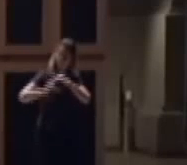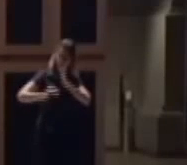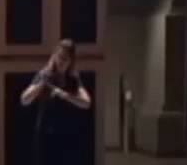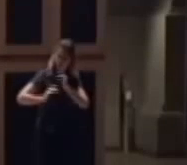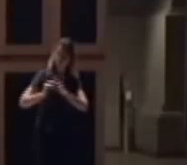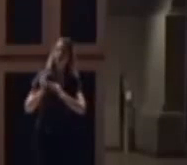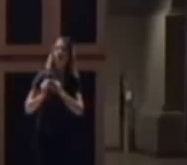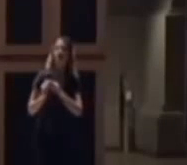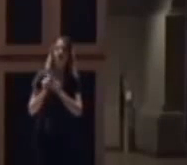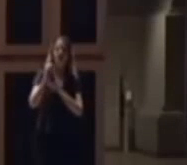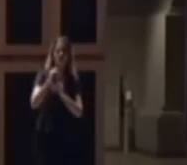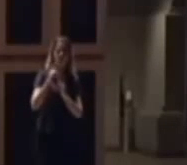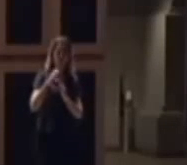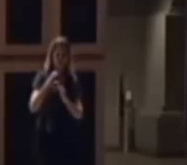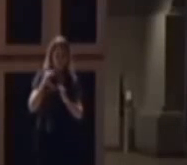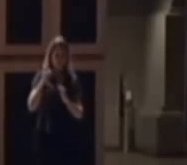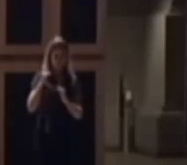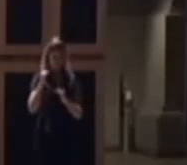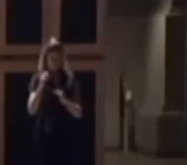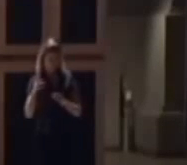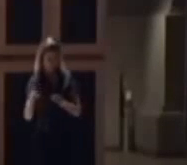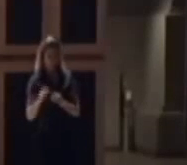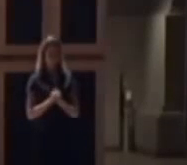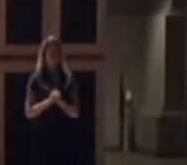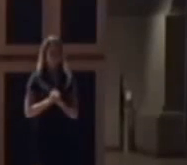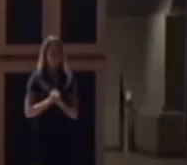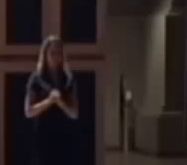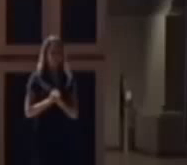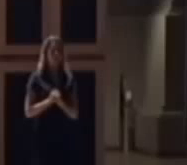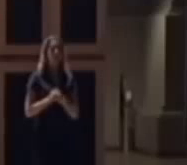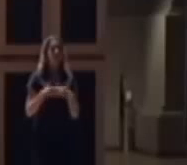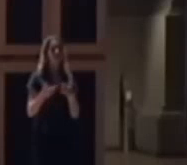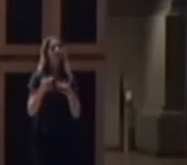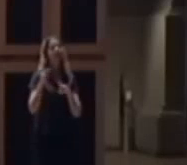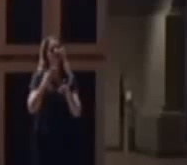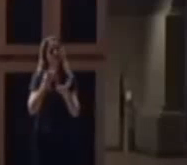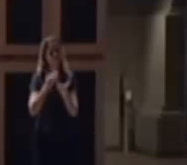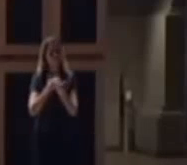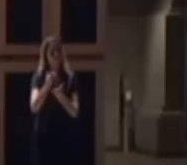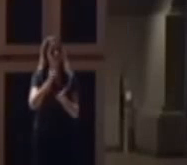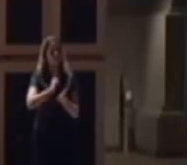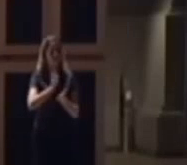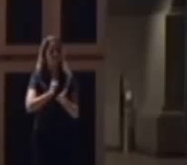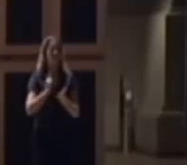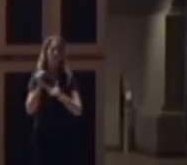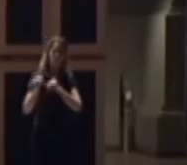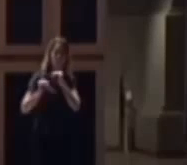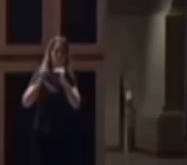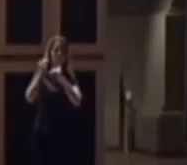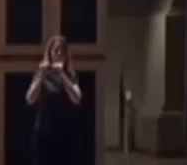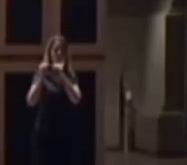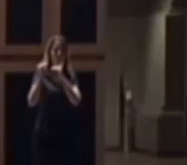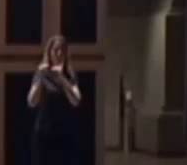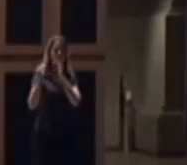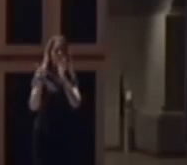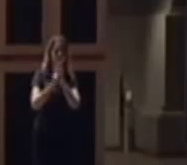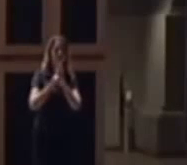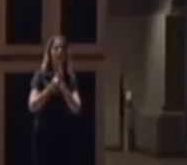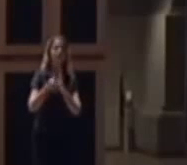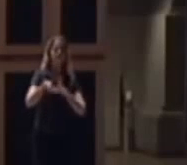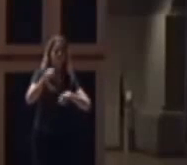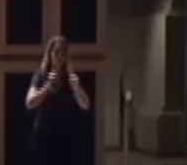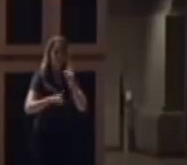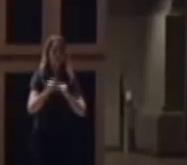aquela OCIP, que tem realmente uma justificativa para um processo de dispensa do processo